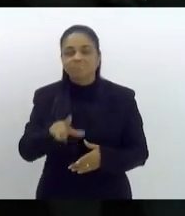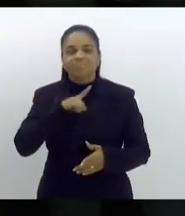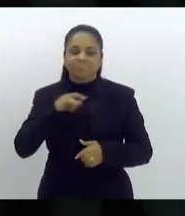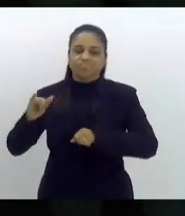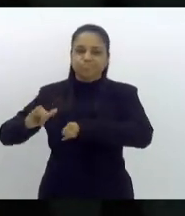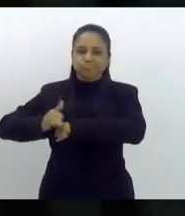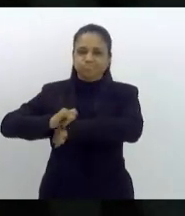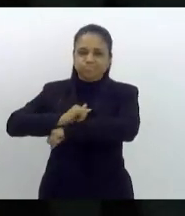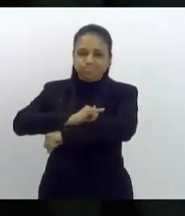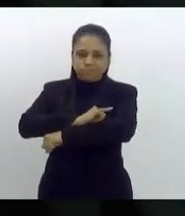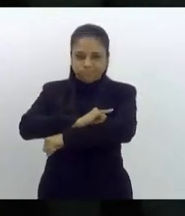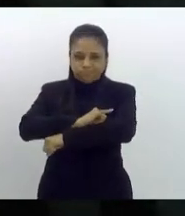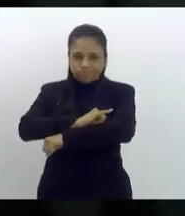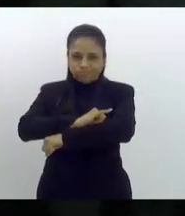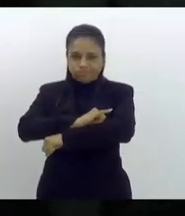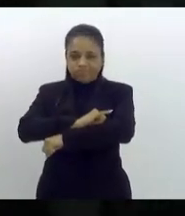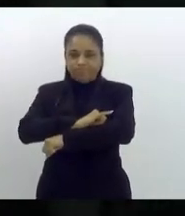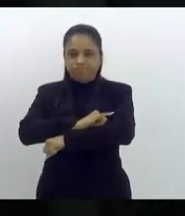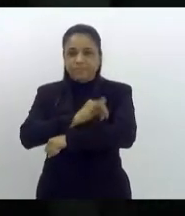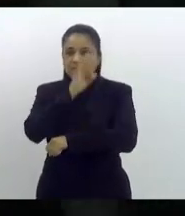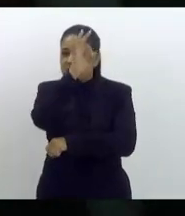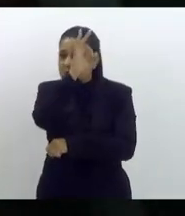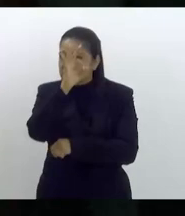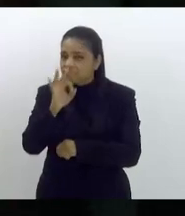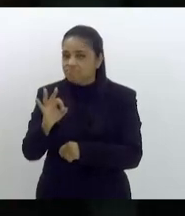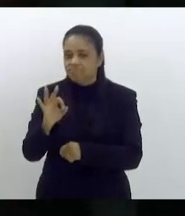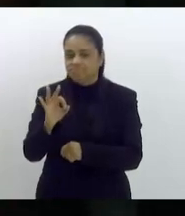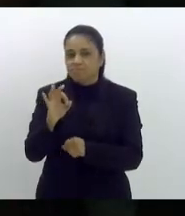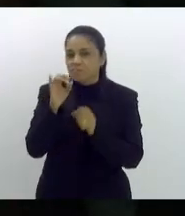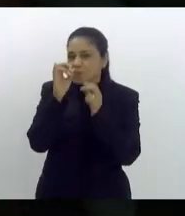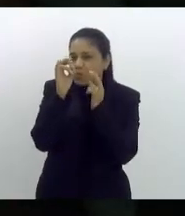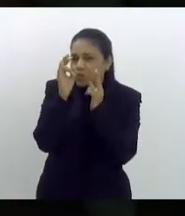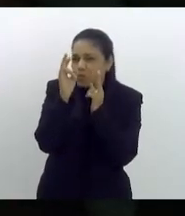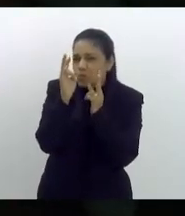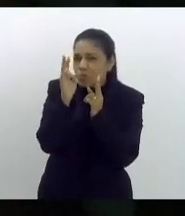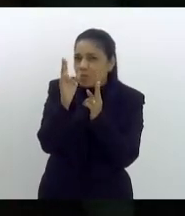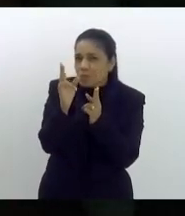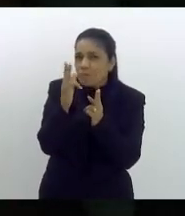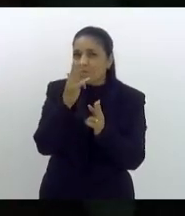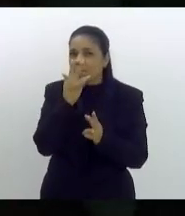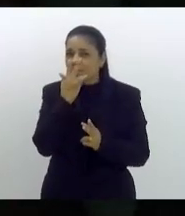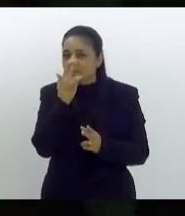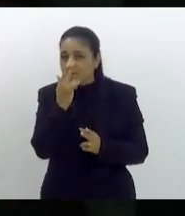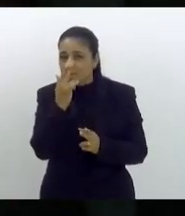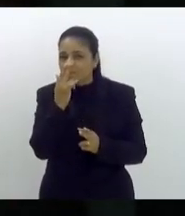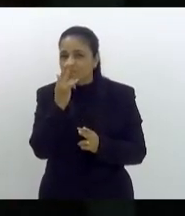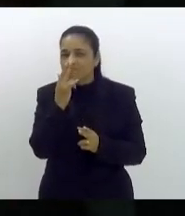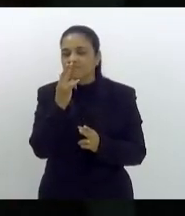obesidade percentual semelhante tem hipertensão